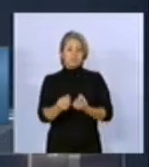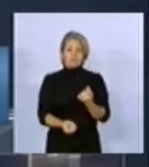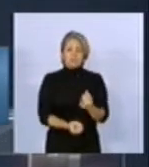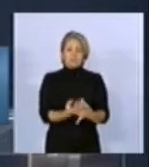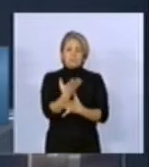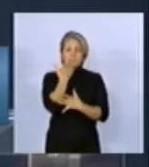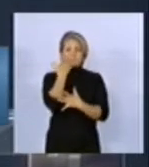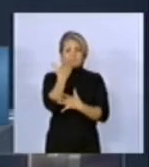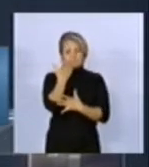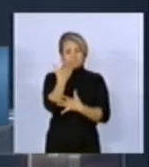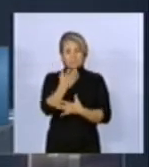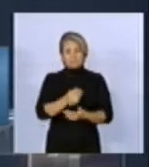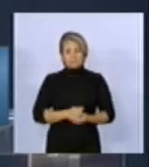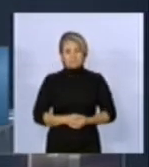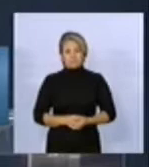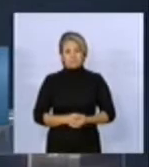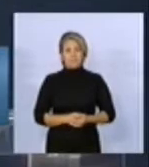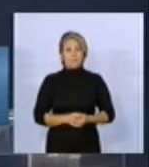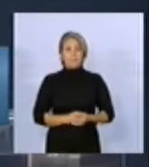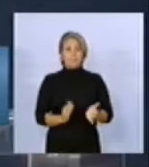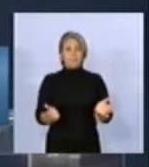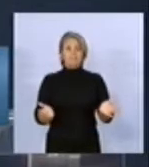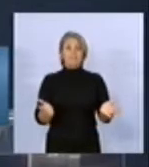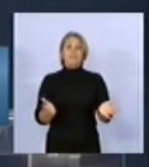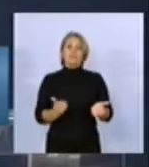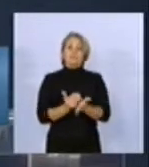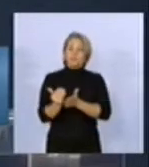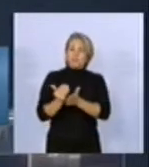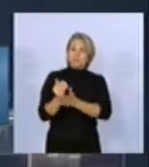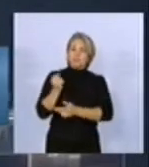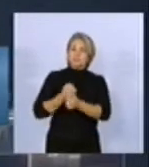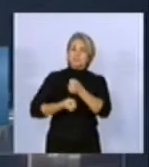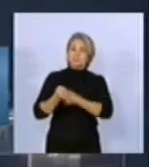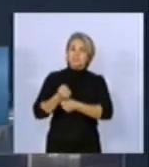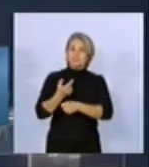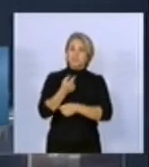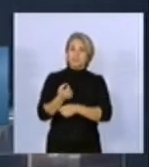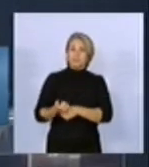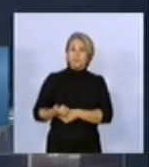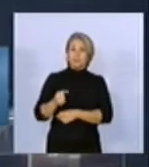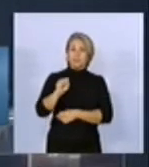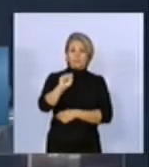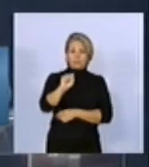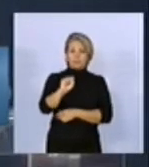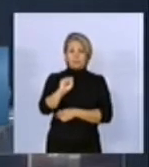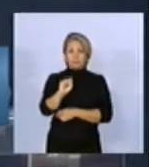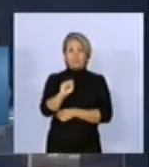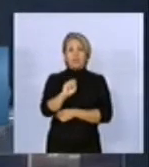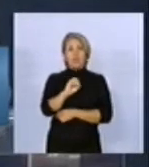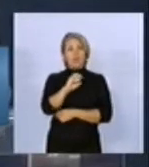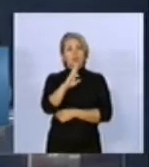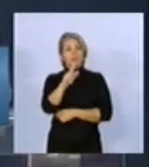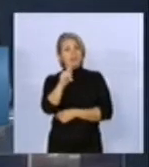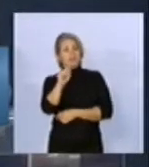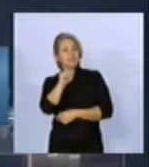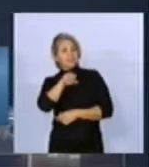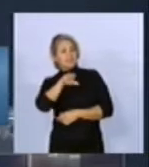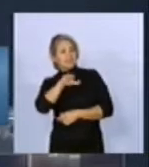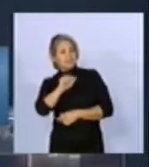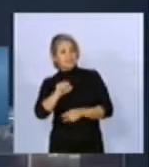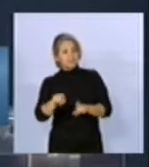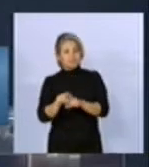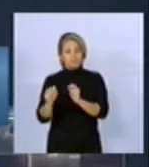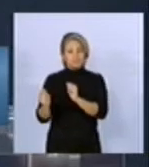produtiva e ao final ao início 2008 ao plano assina juntamente com as duas